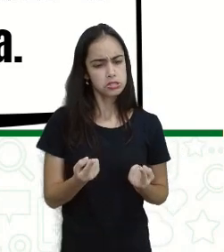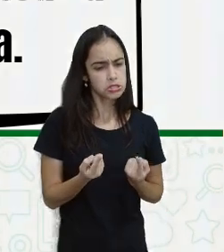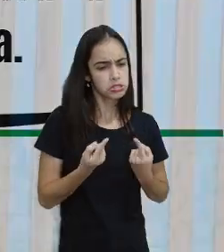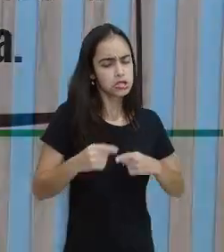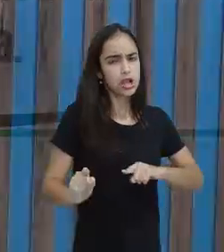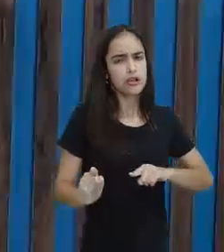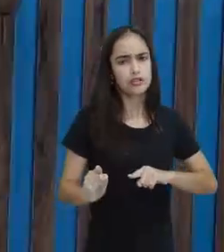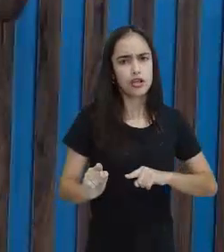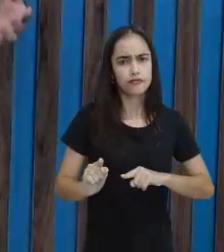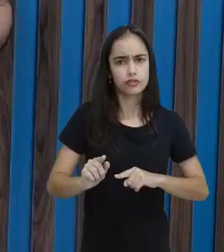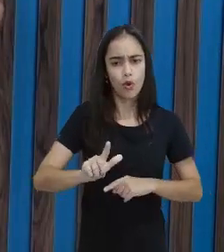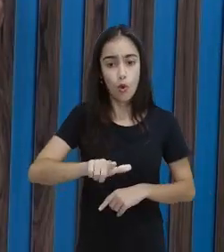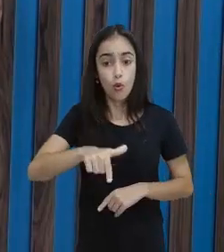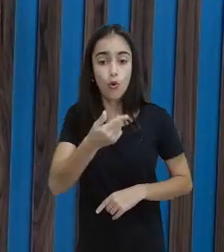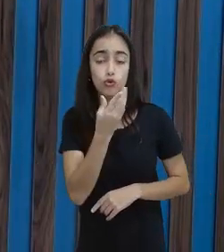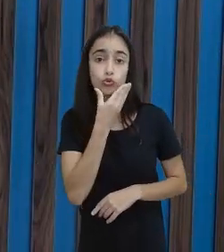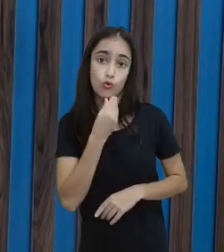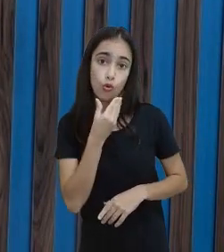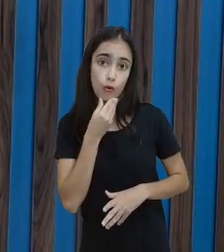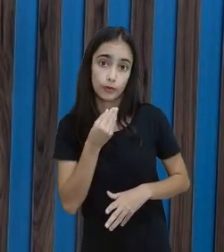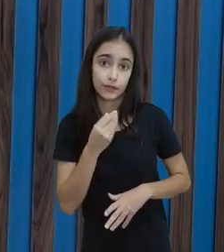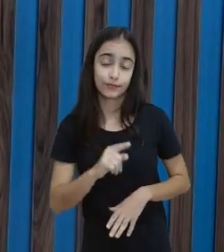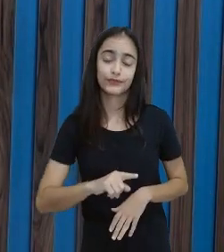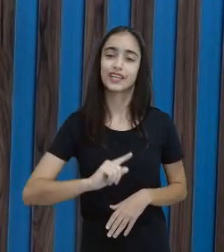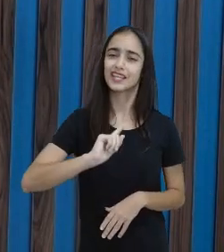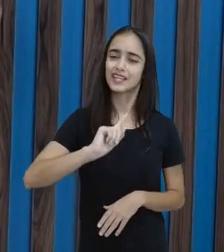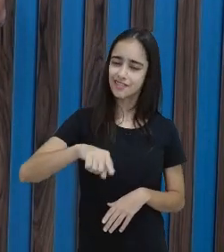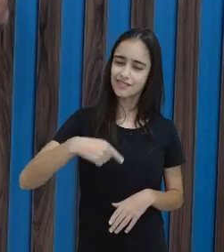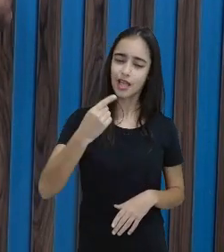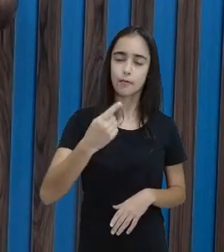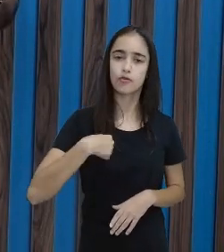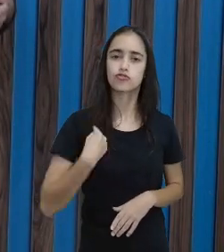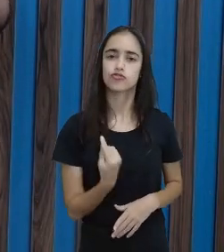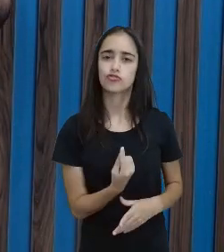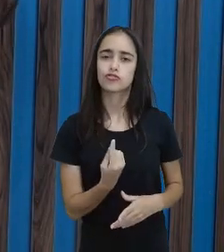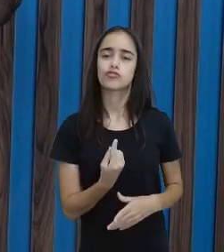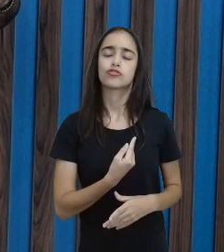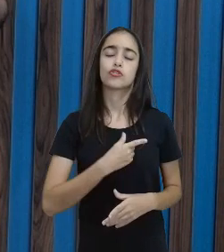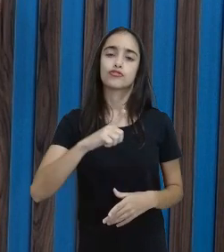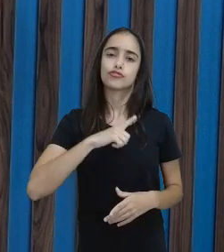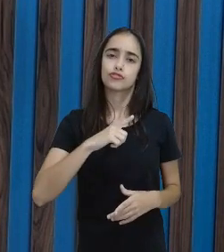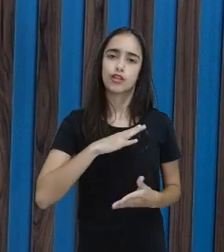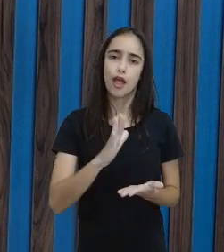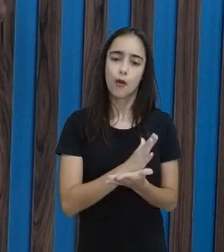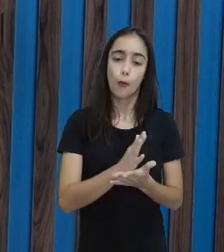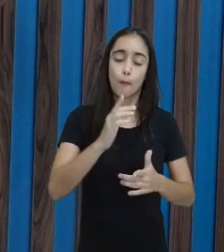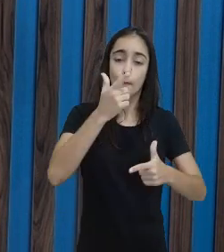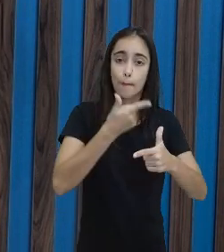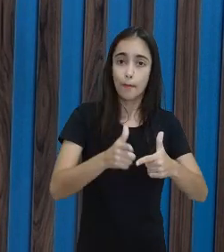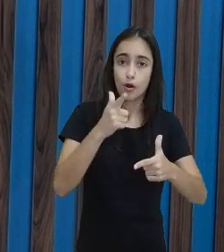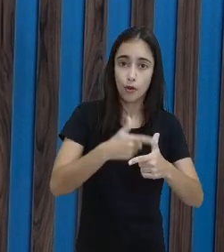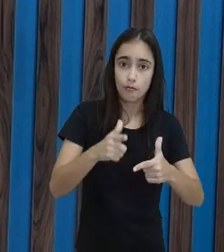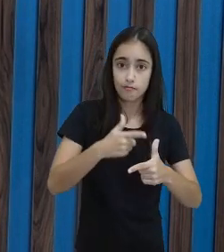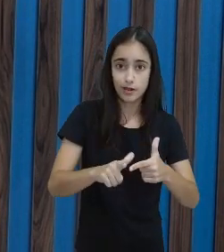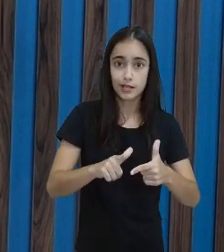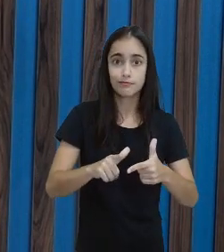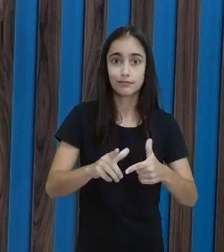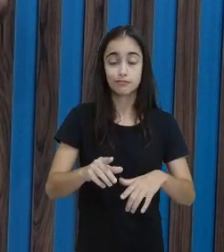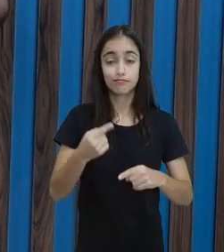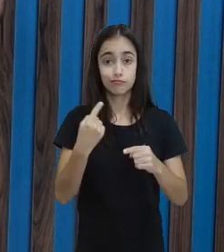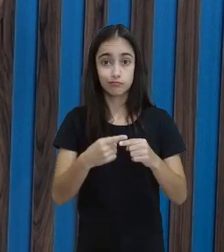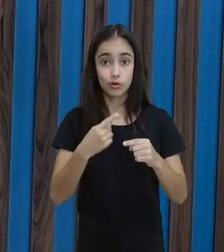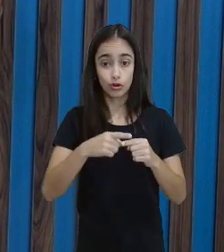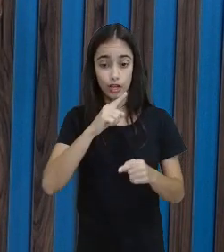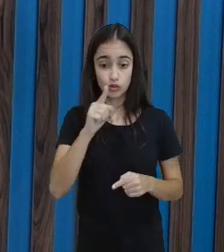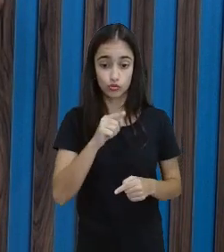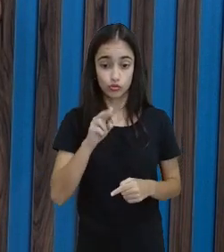sentido, a gente vai ter uma revolta ali, principalmente após a morte de Ganga Zumba, quando Zumbi assume,